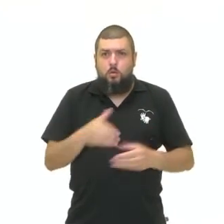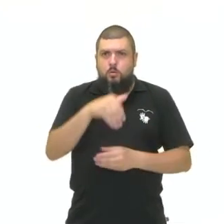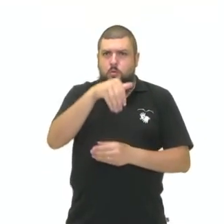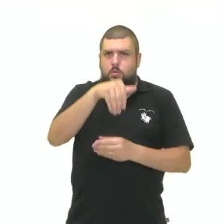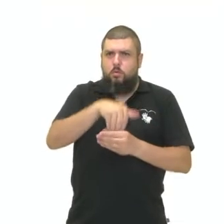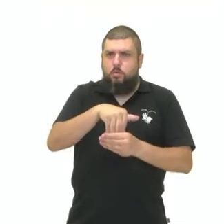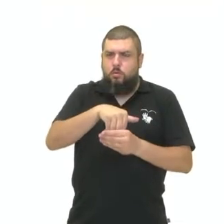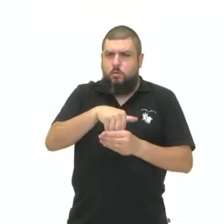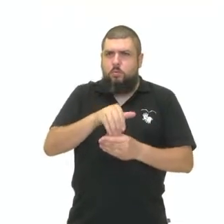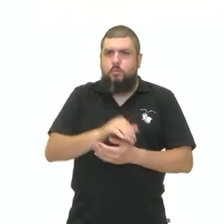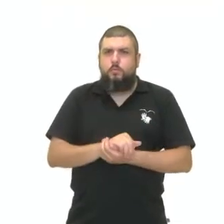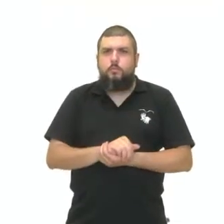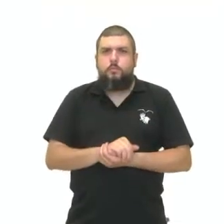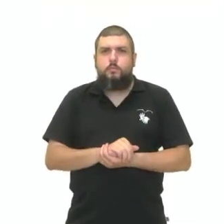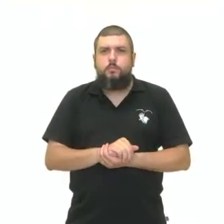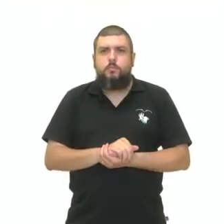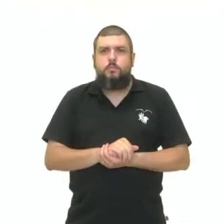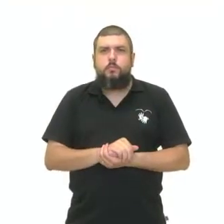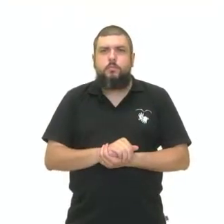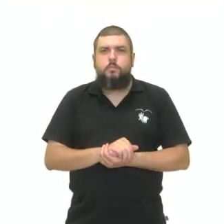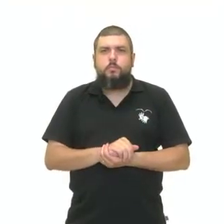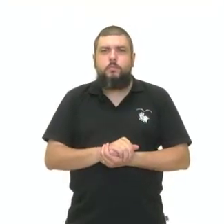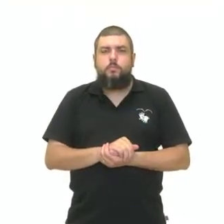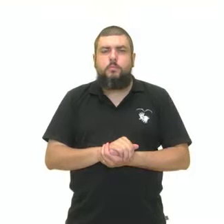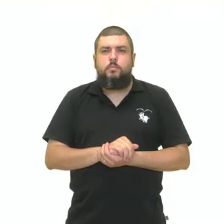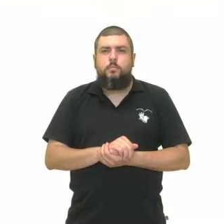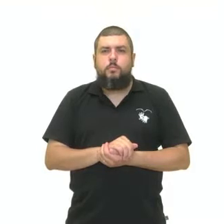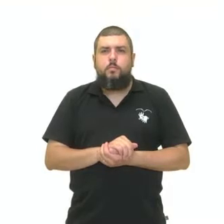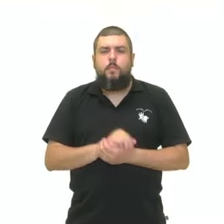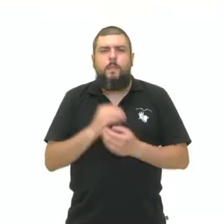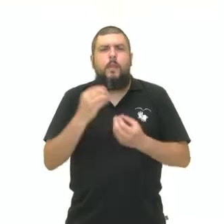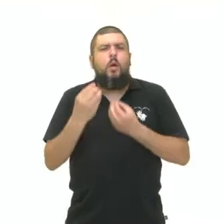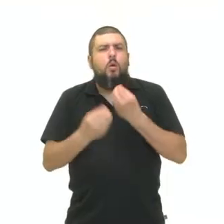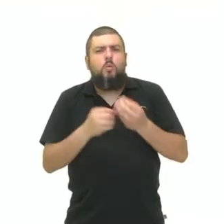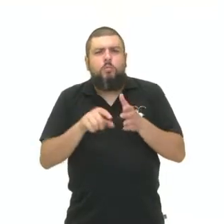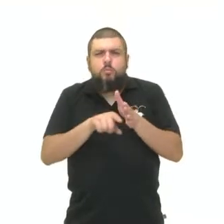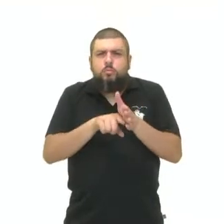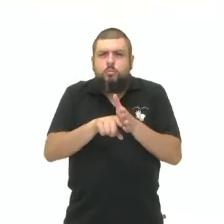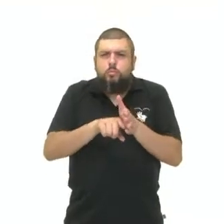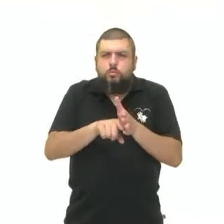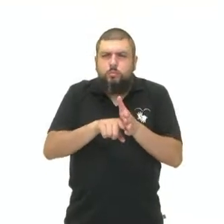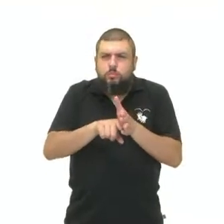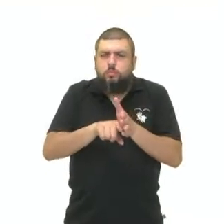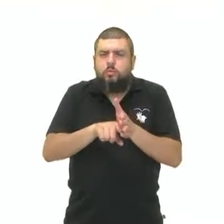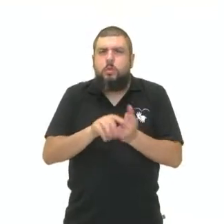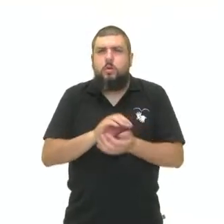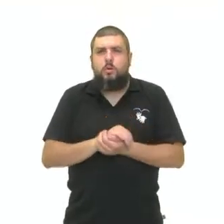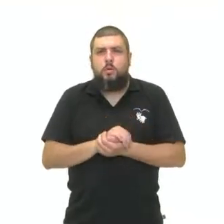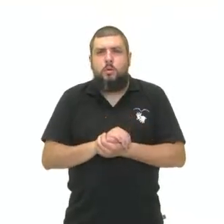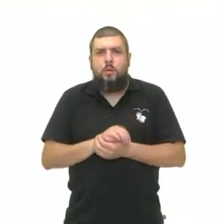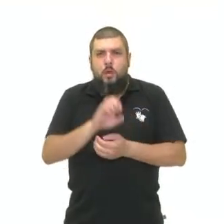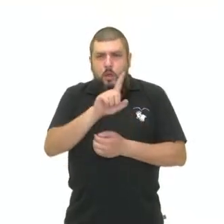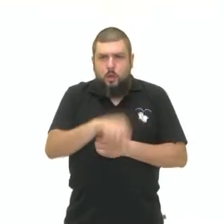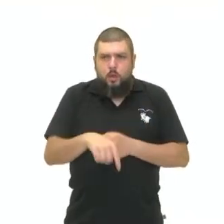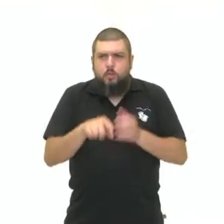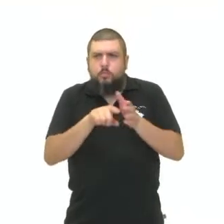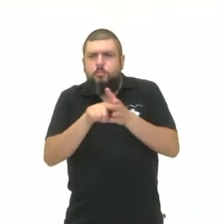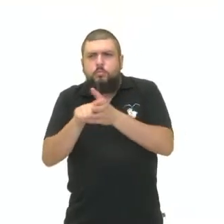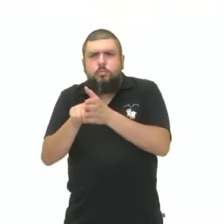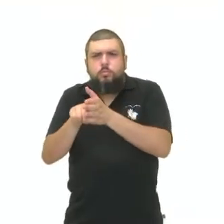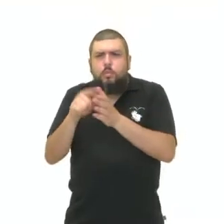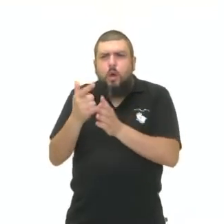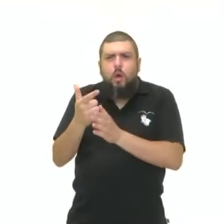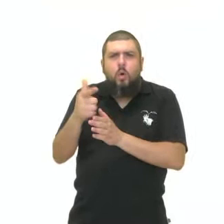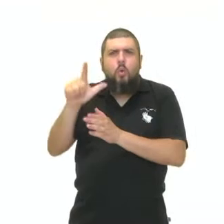Brasil. O método de checagem é o mesmo para todas: buscar informações de fontes confiáveis.